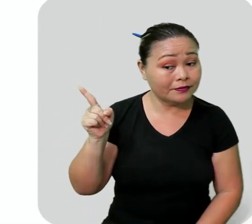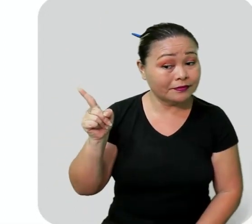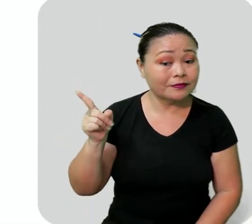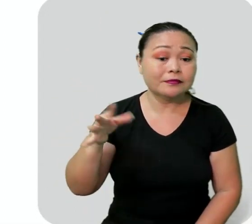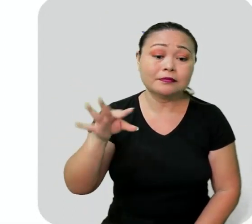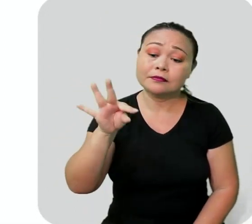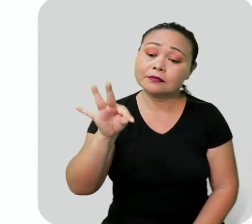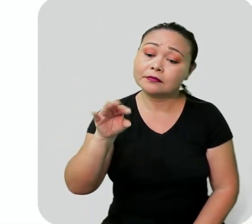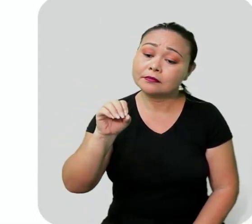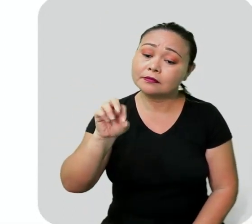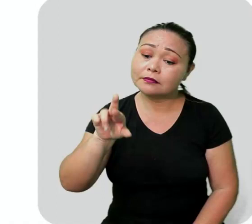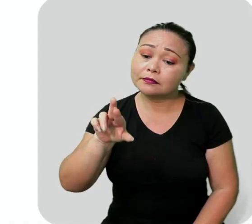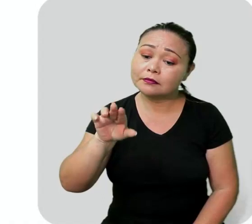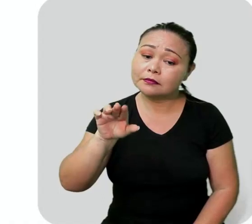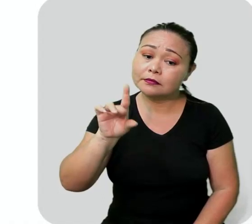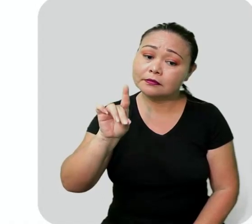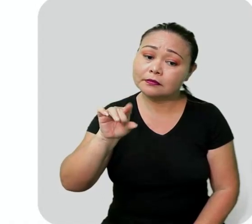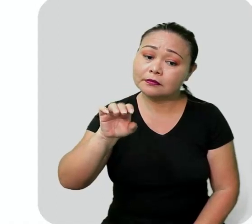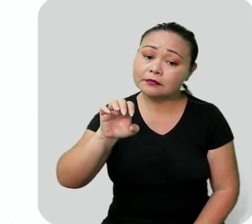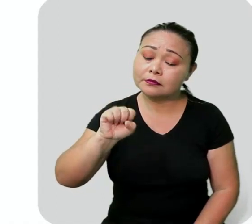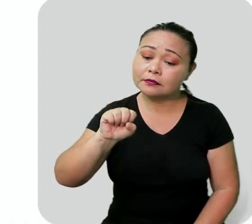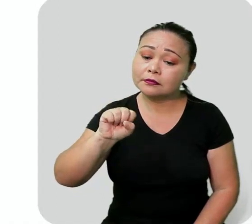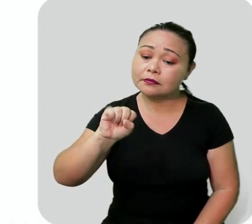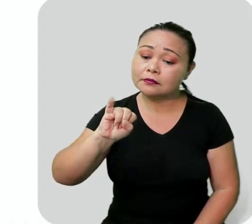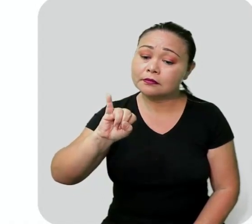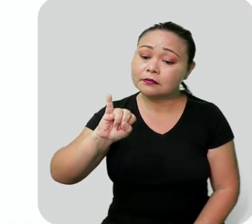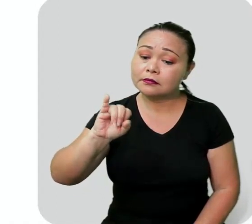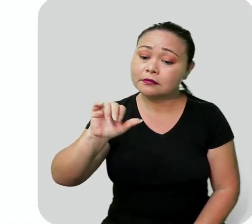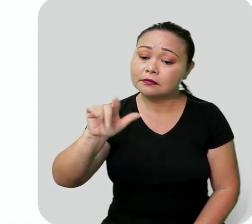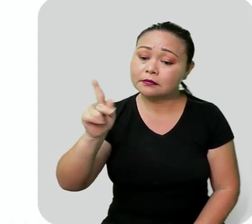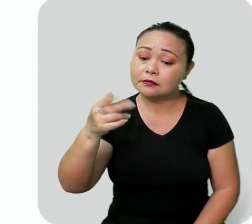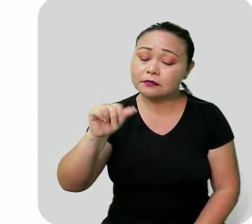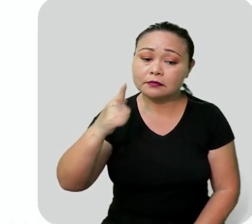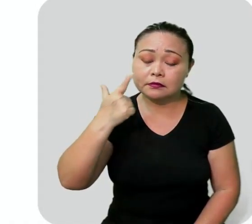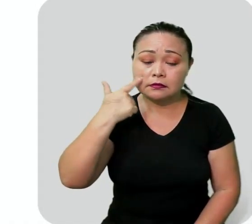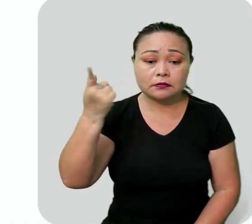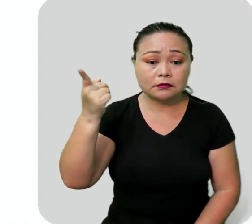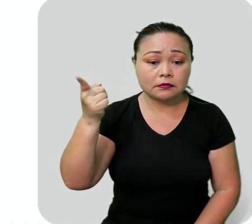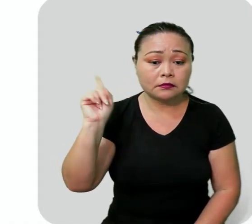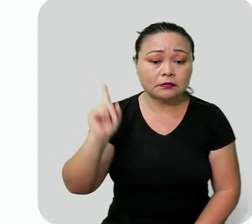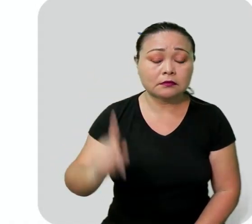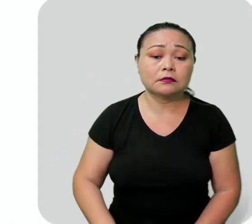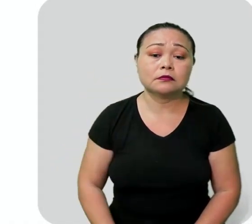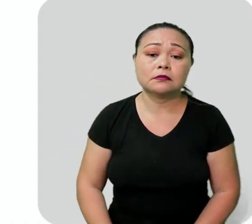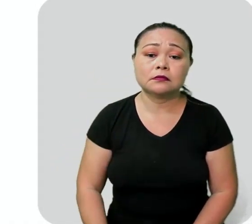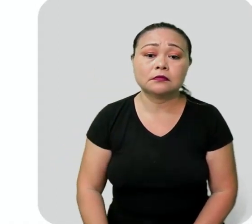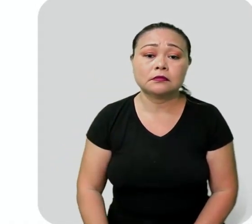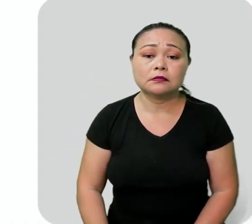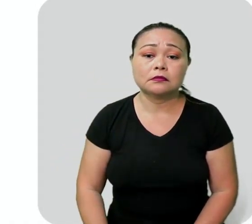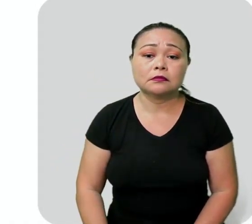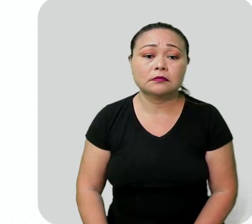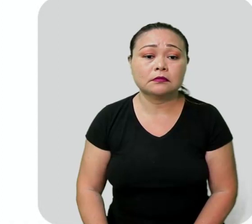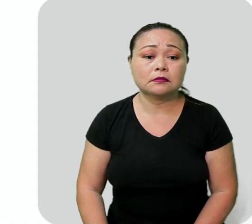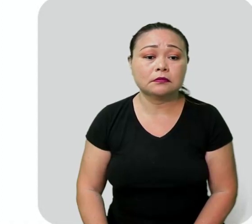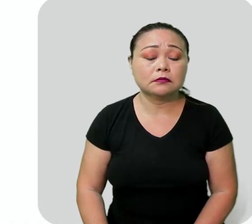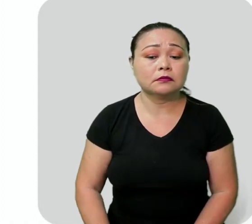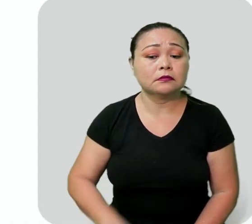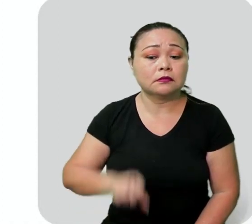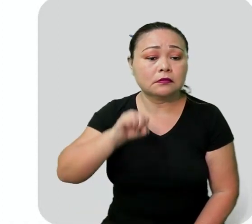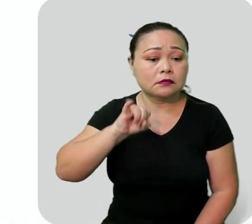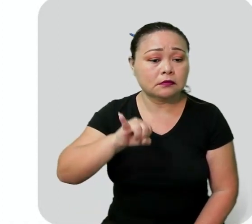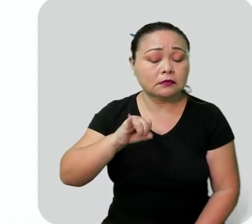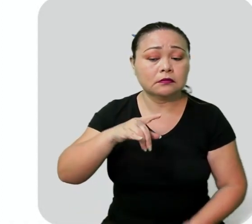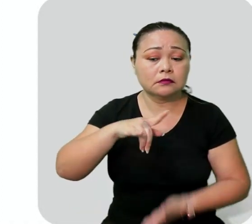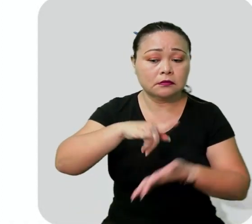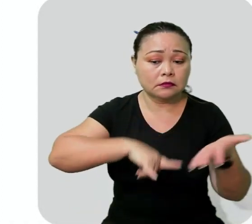de Tordesilhas, senhores. Deixa eu fazer aqui uma observação para vocês. Bom, se o